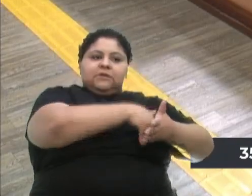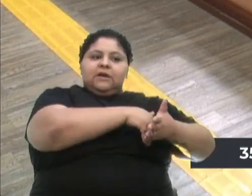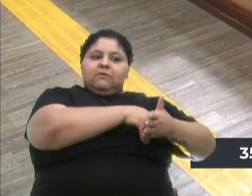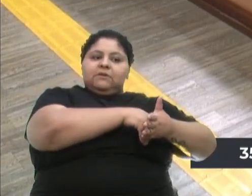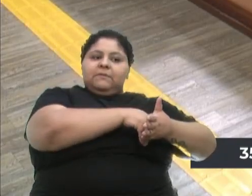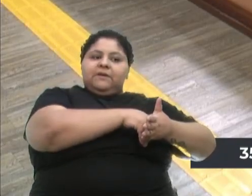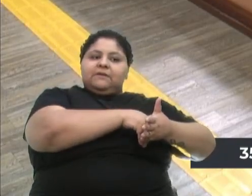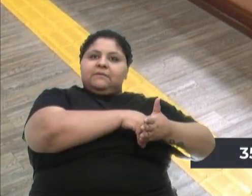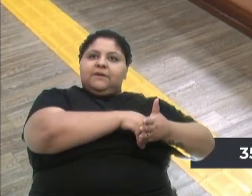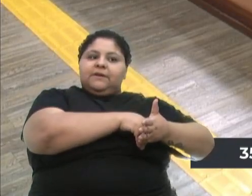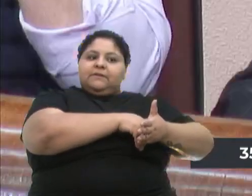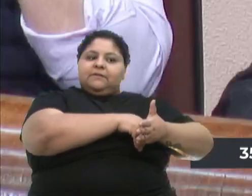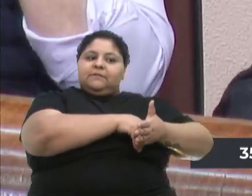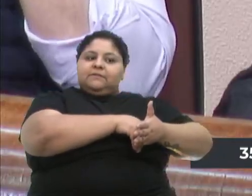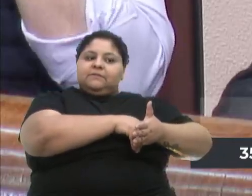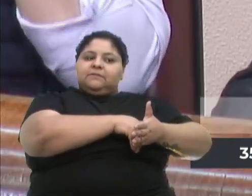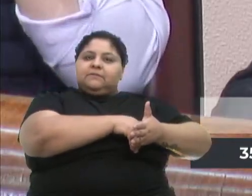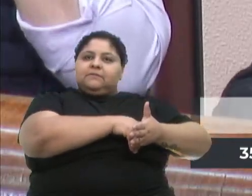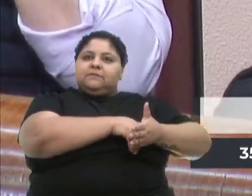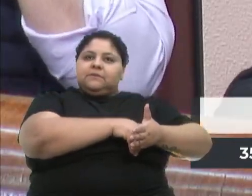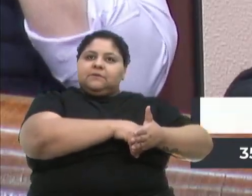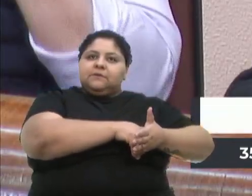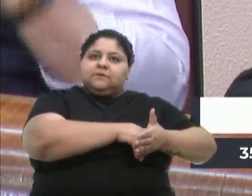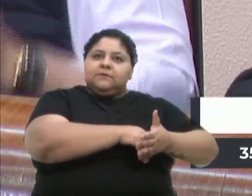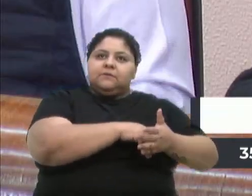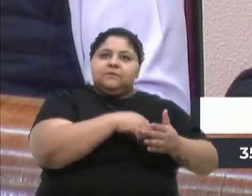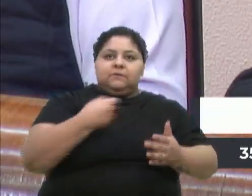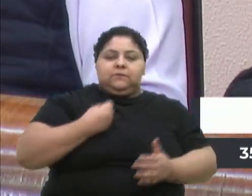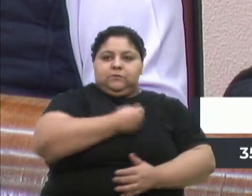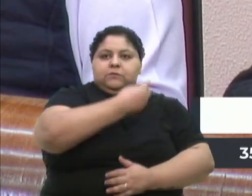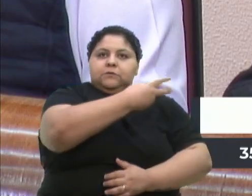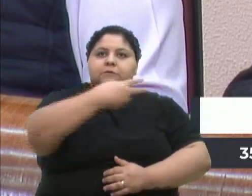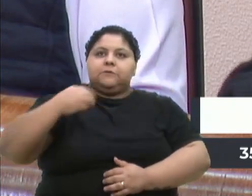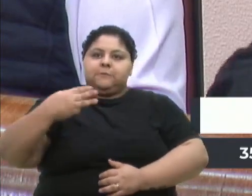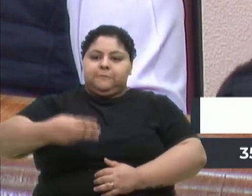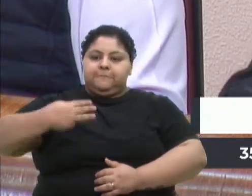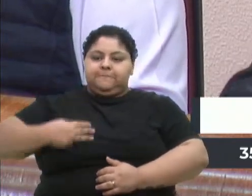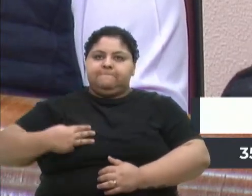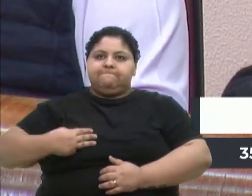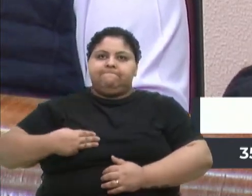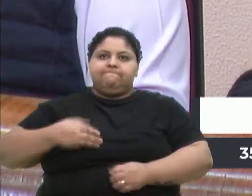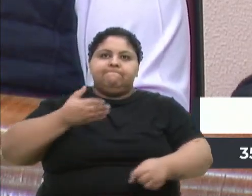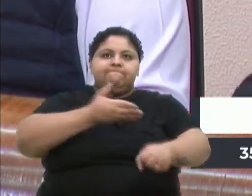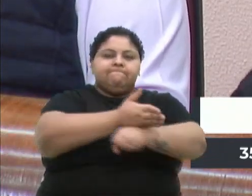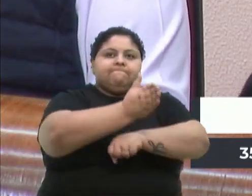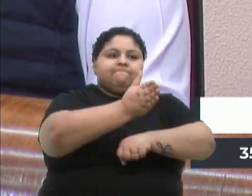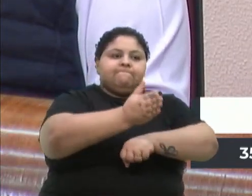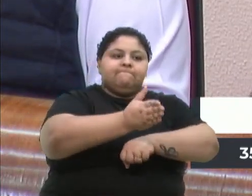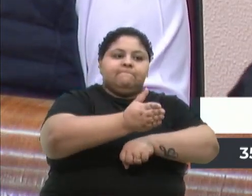votação. A moção número 20, 2023, foi aprovado por